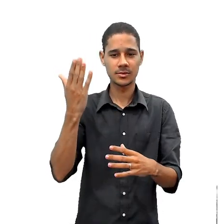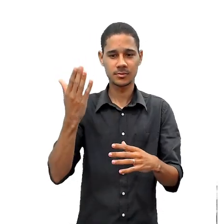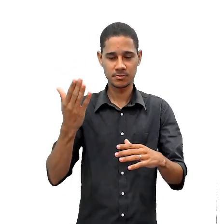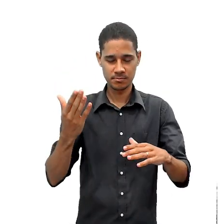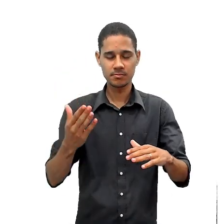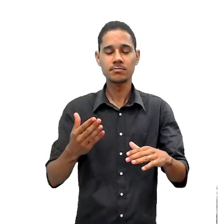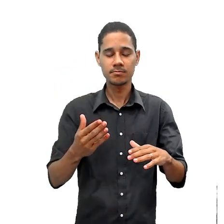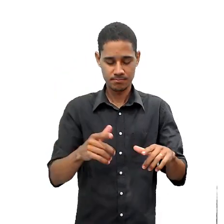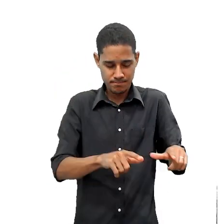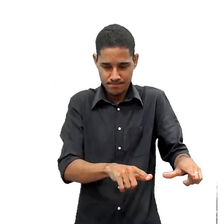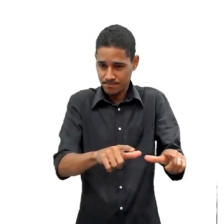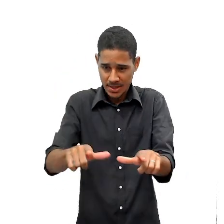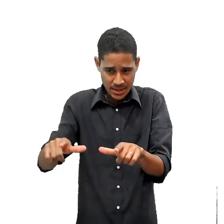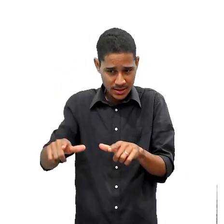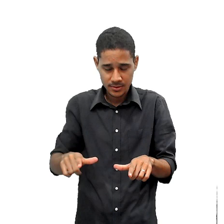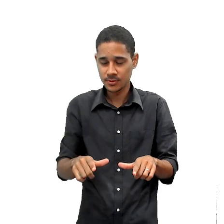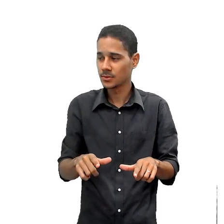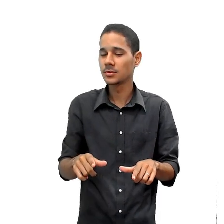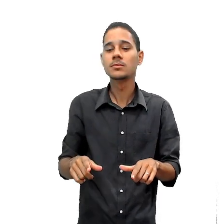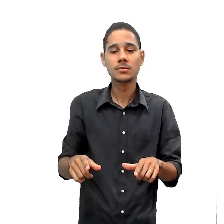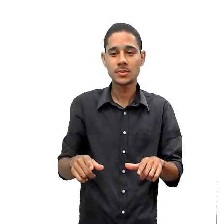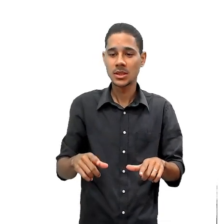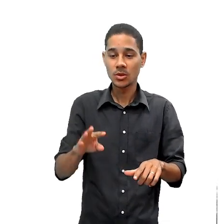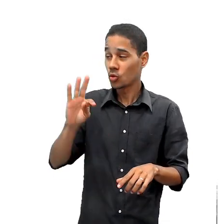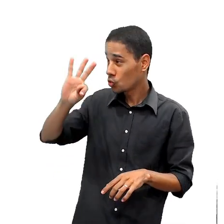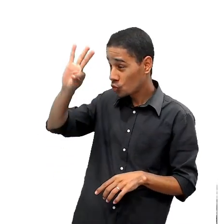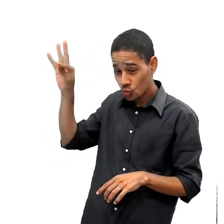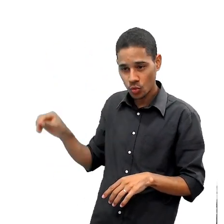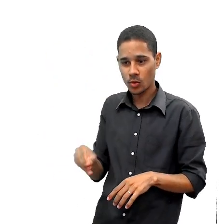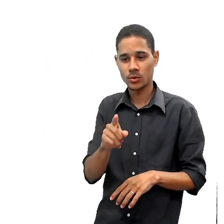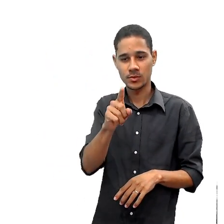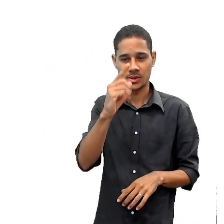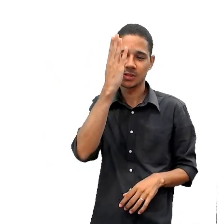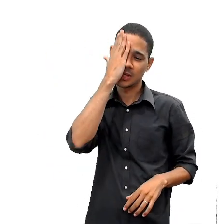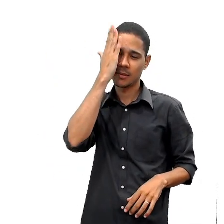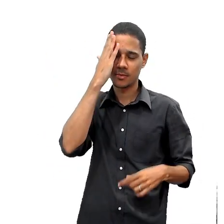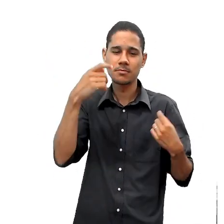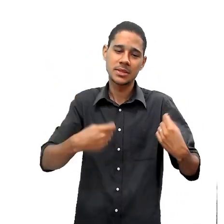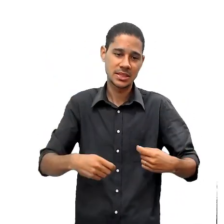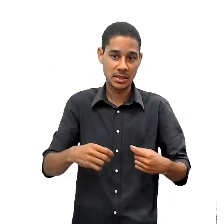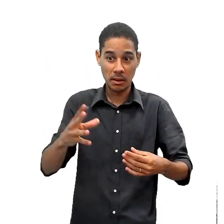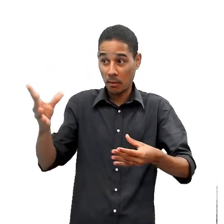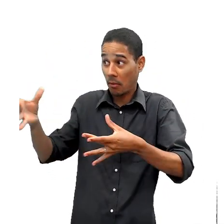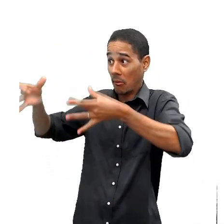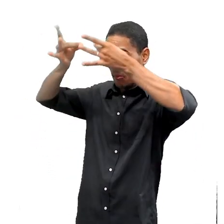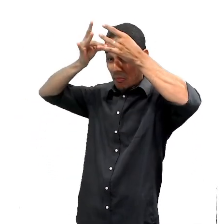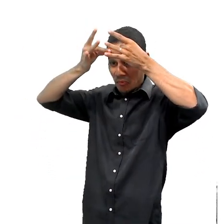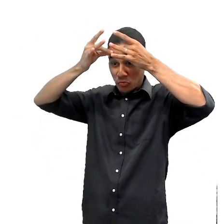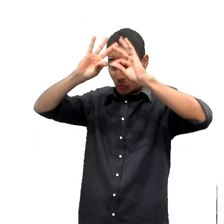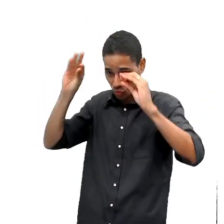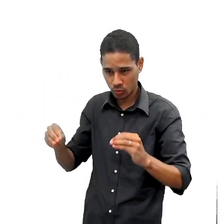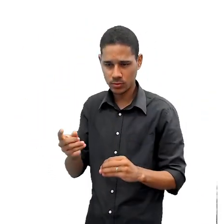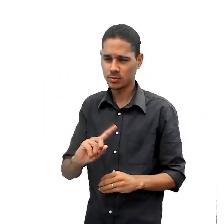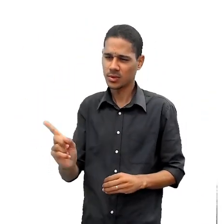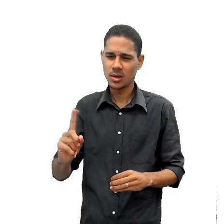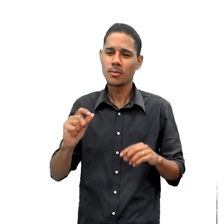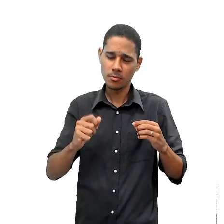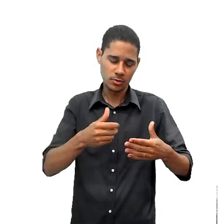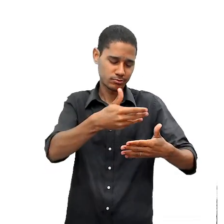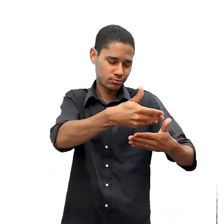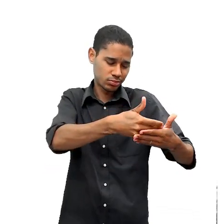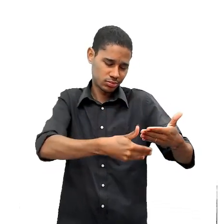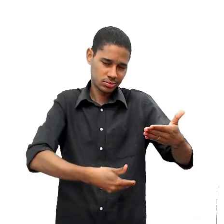essas achuras, né? Você precisa saber ler. Você não precisa decorar isso. Você pode ter uma tabela, você pode ter à